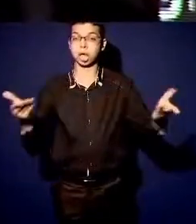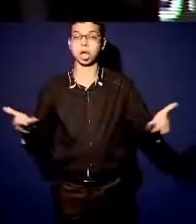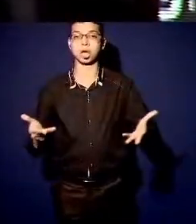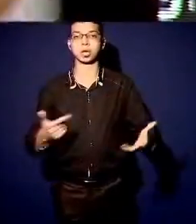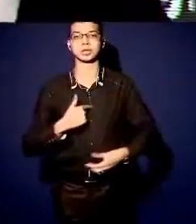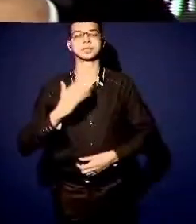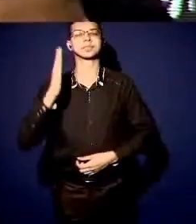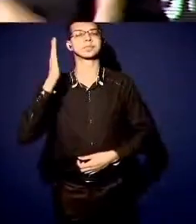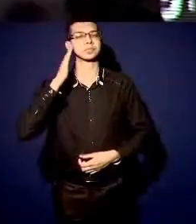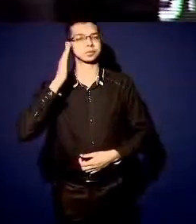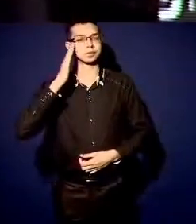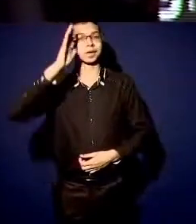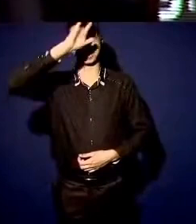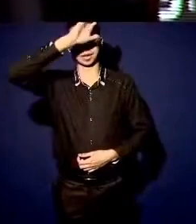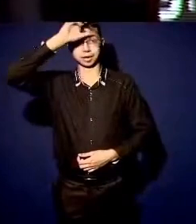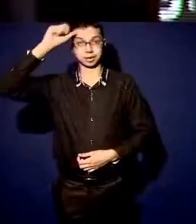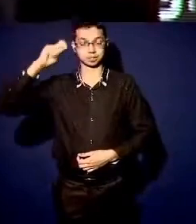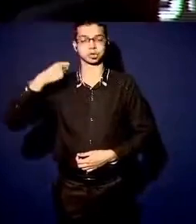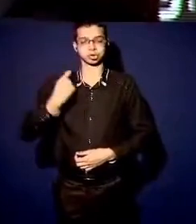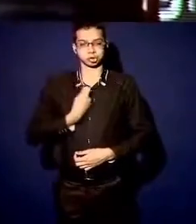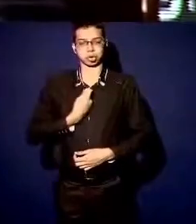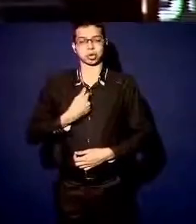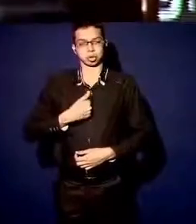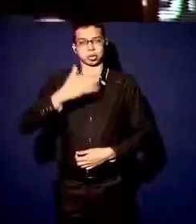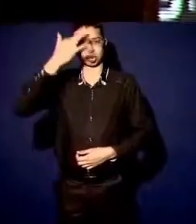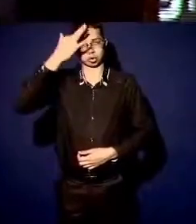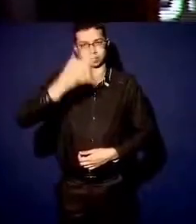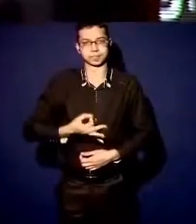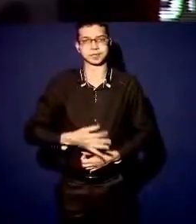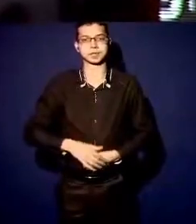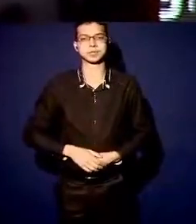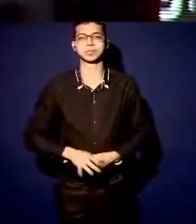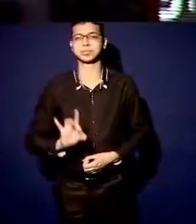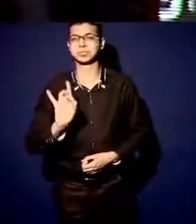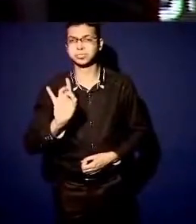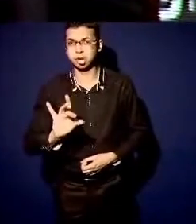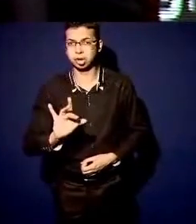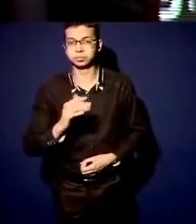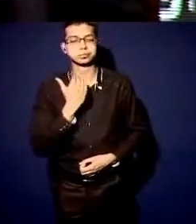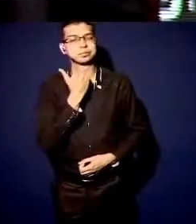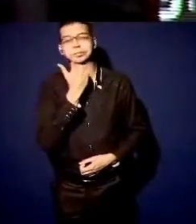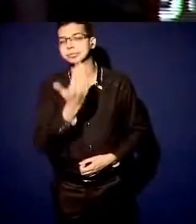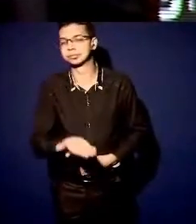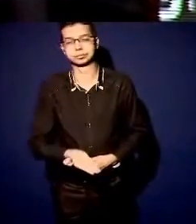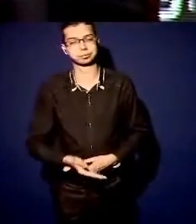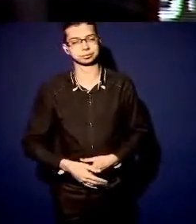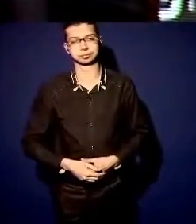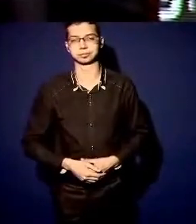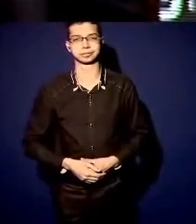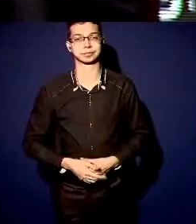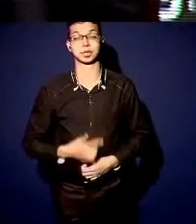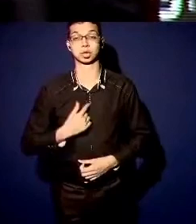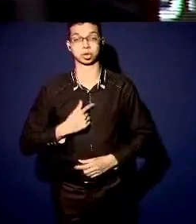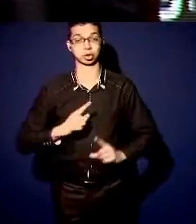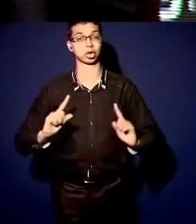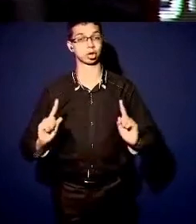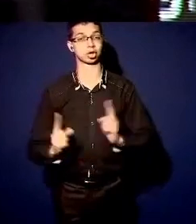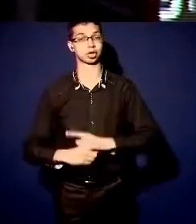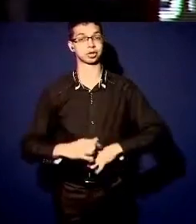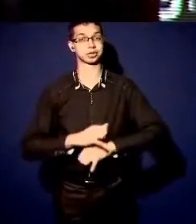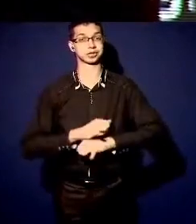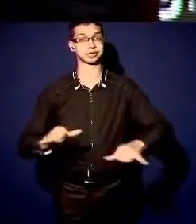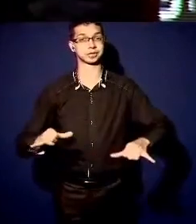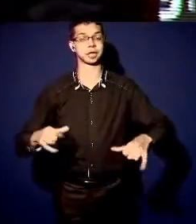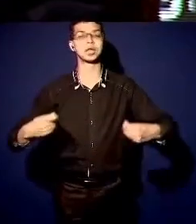sei como Amazônia inclusive que isso não é suficiente pelo contrário que nós precisamos é